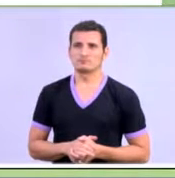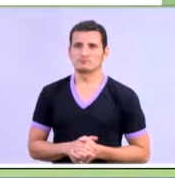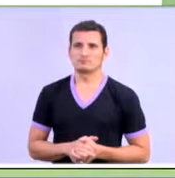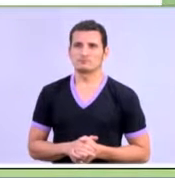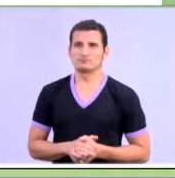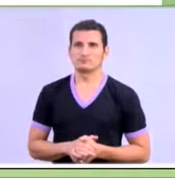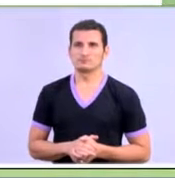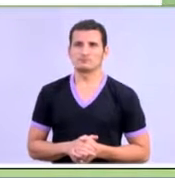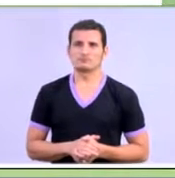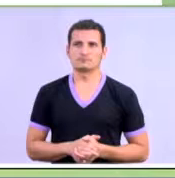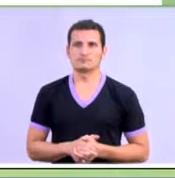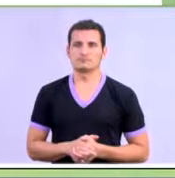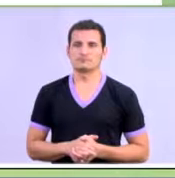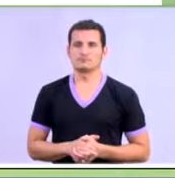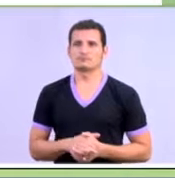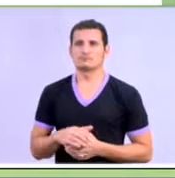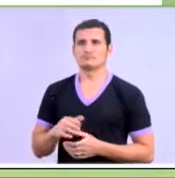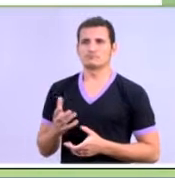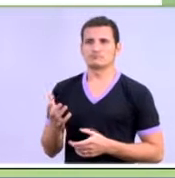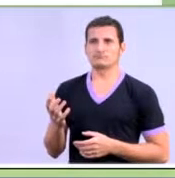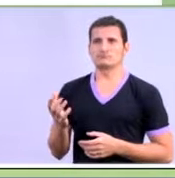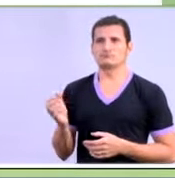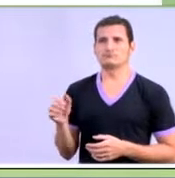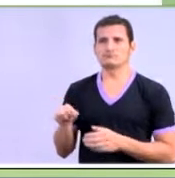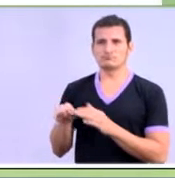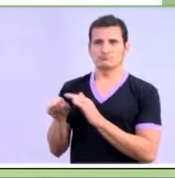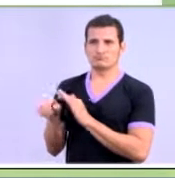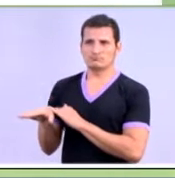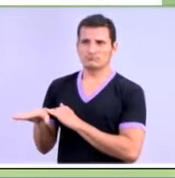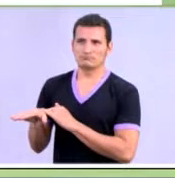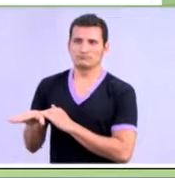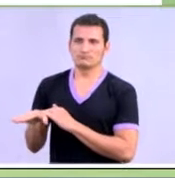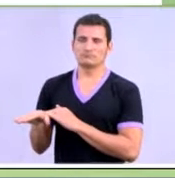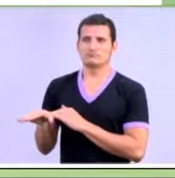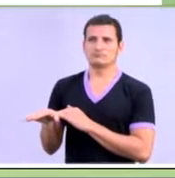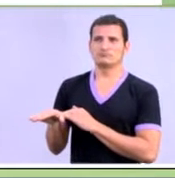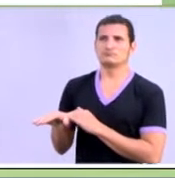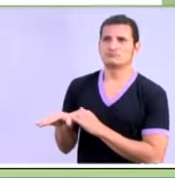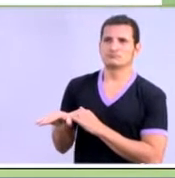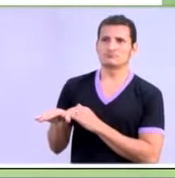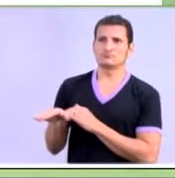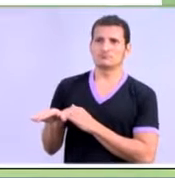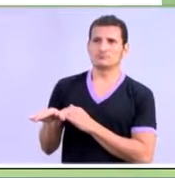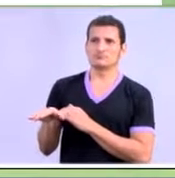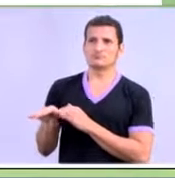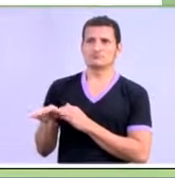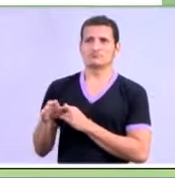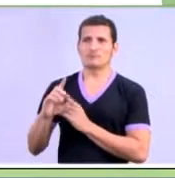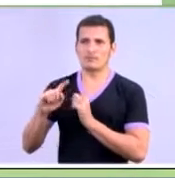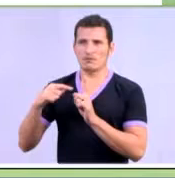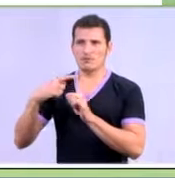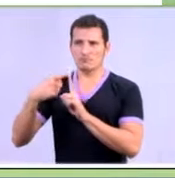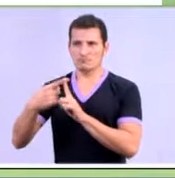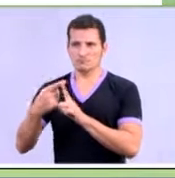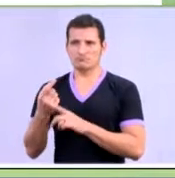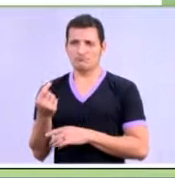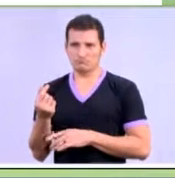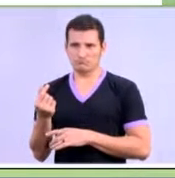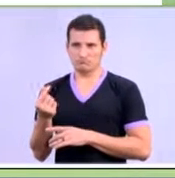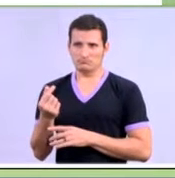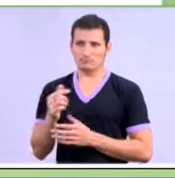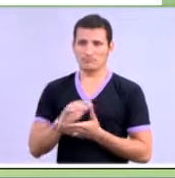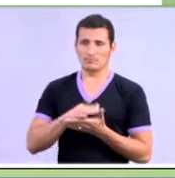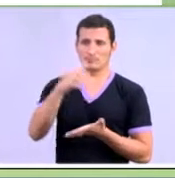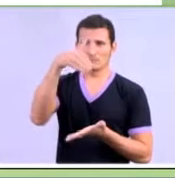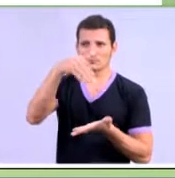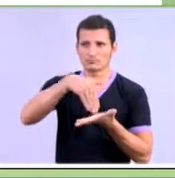vai executar o depósito, né, o saldo vai receber o saldo mais o valor, e percebe que a última linha, olha,